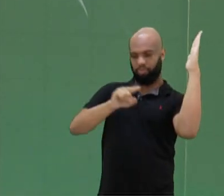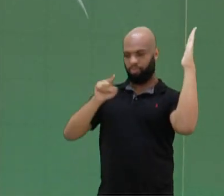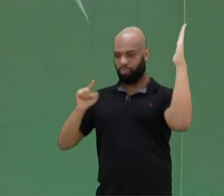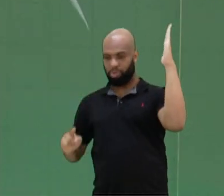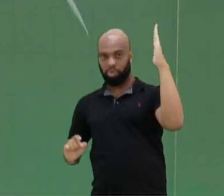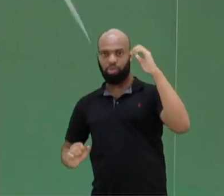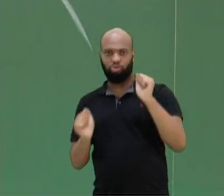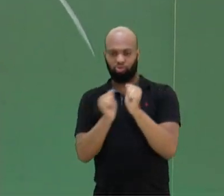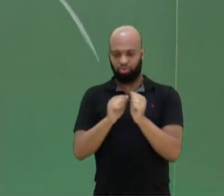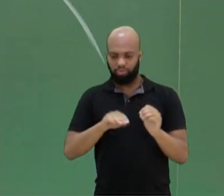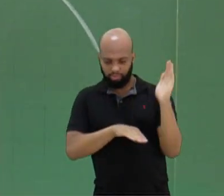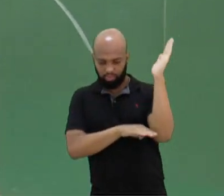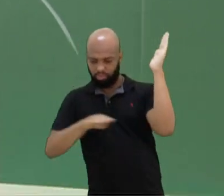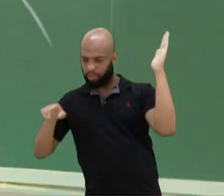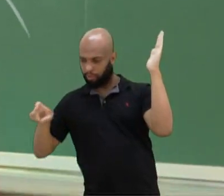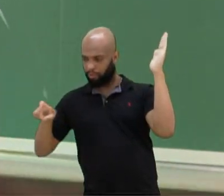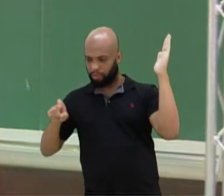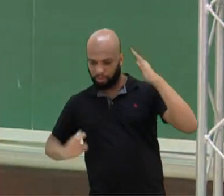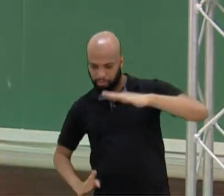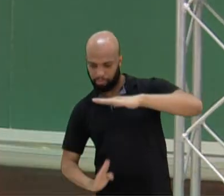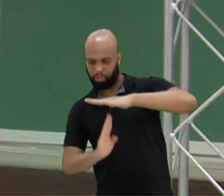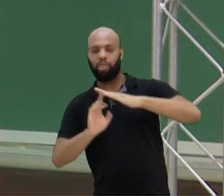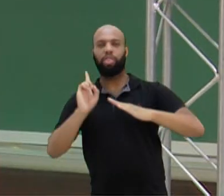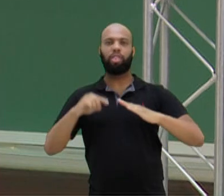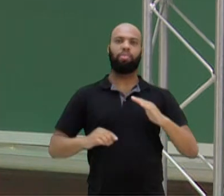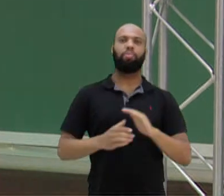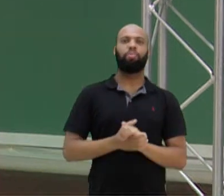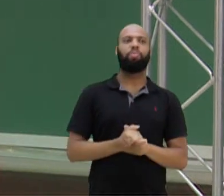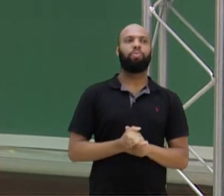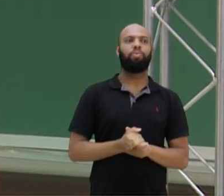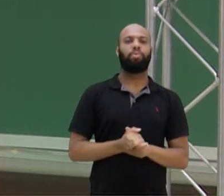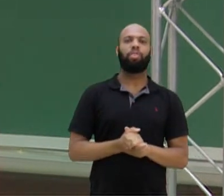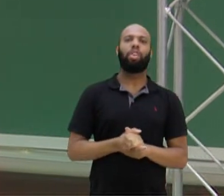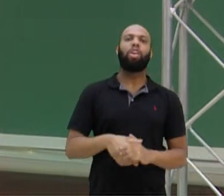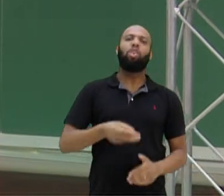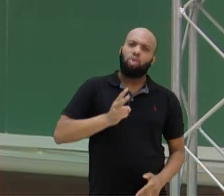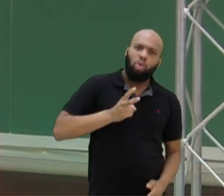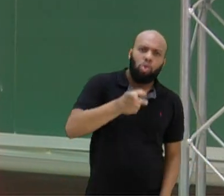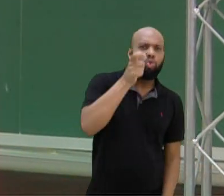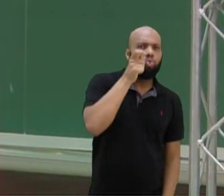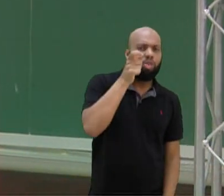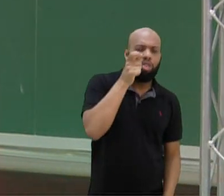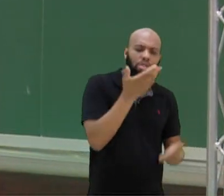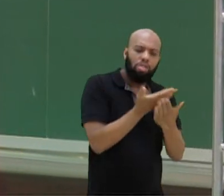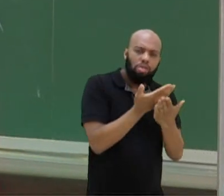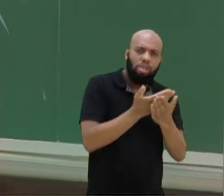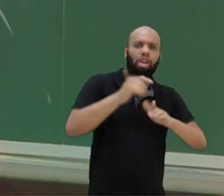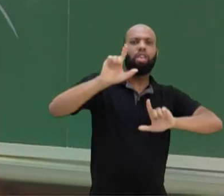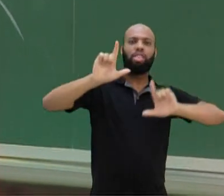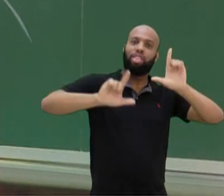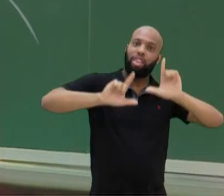nosso ponto de máximo. Se é o ponto de máximo, a parábola tem esse